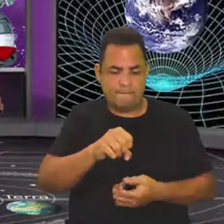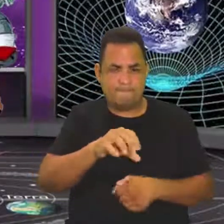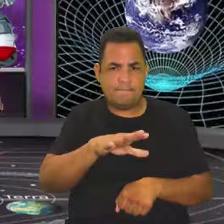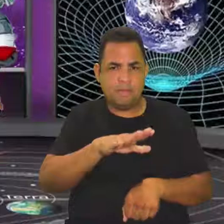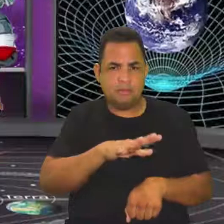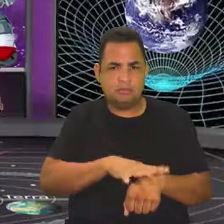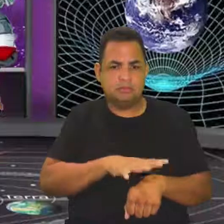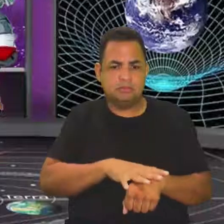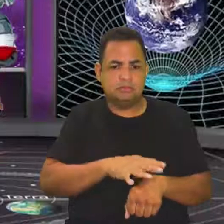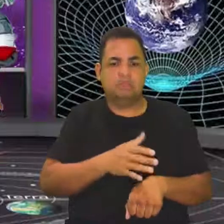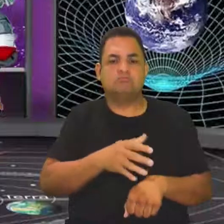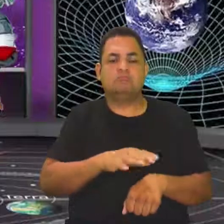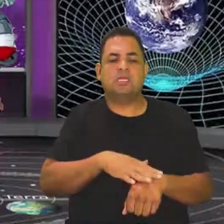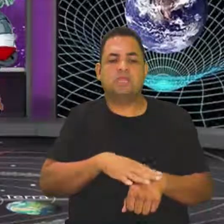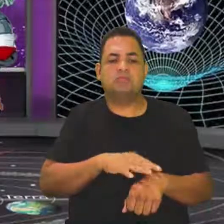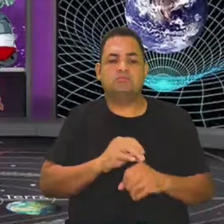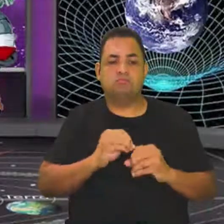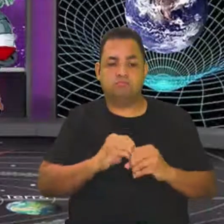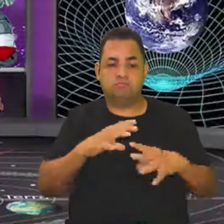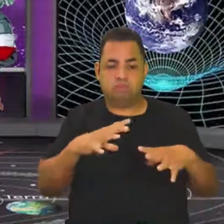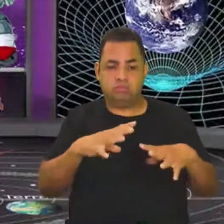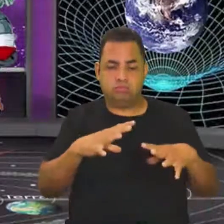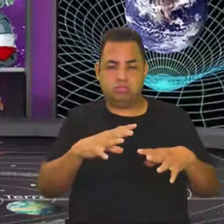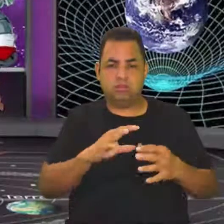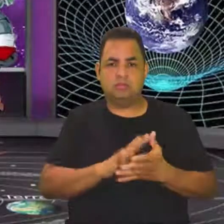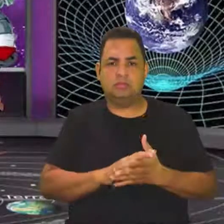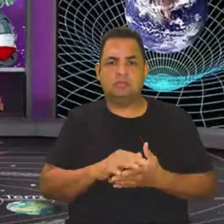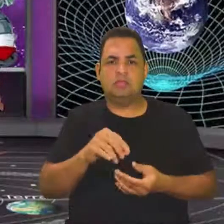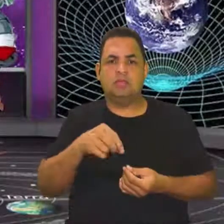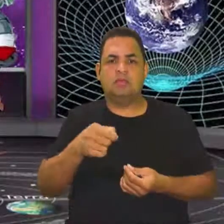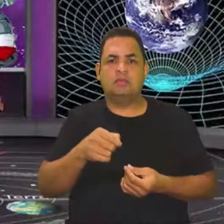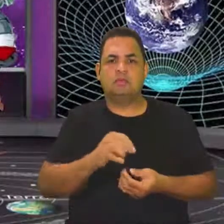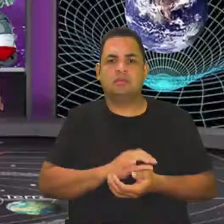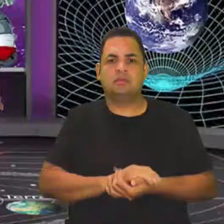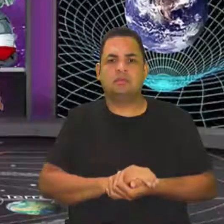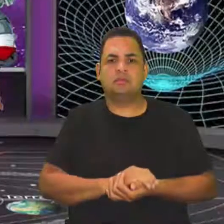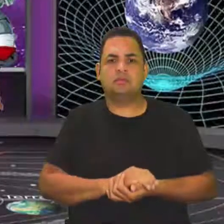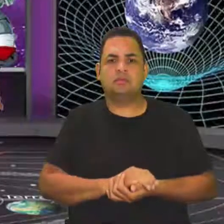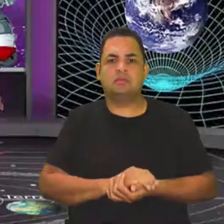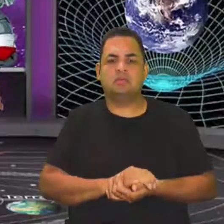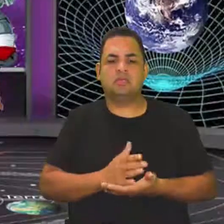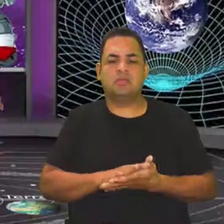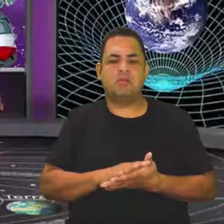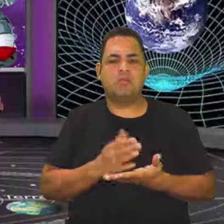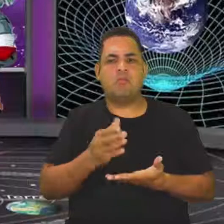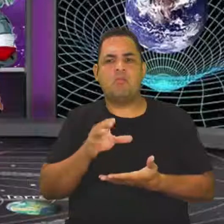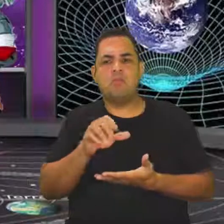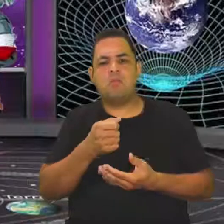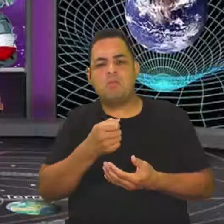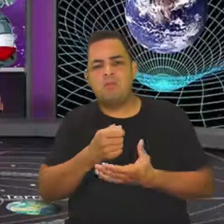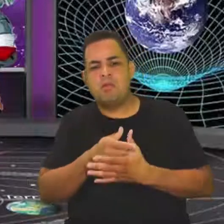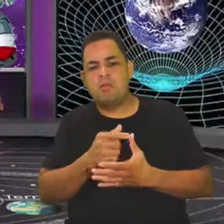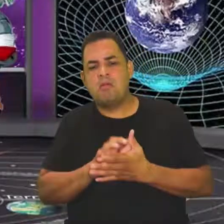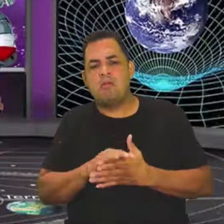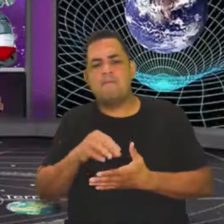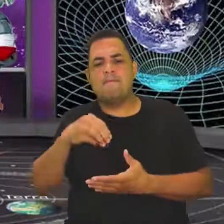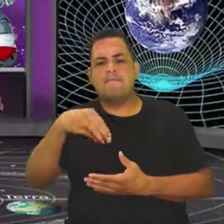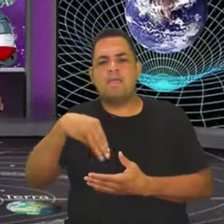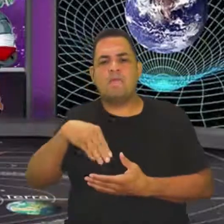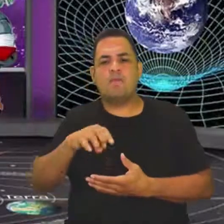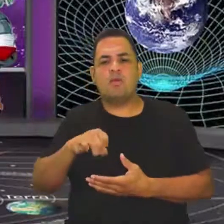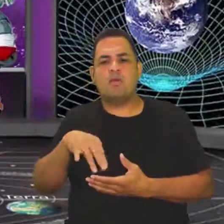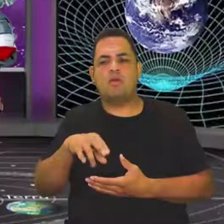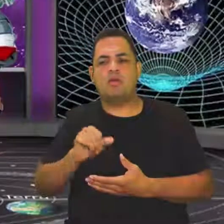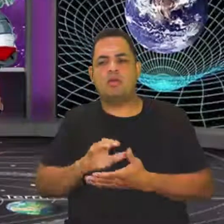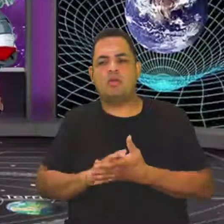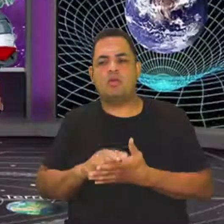leva choque, beleza. Mas se ele pegar na peça, por exemplo, ele compra uma memória ou um HD, ele pega naquela peça e está pisando no chão, ele